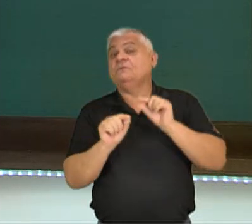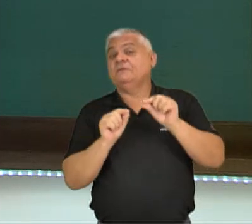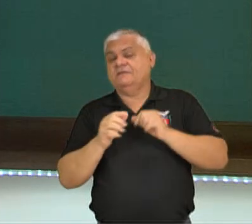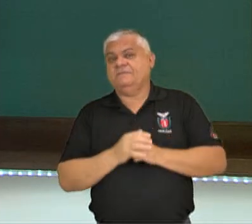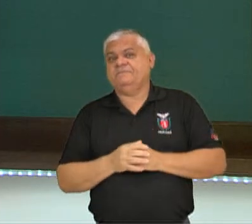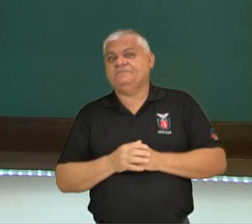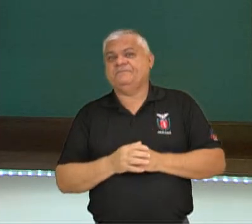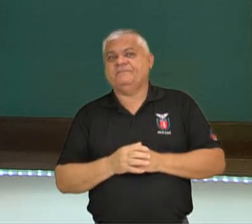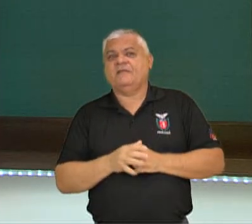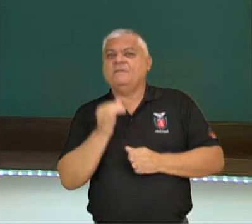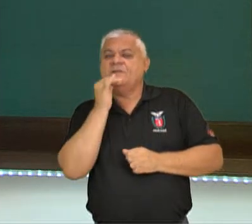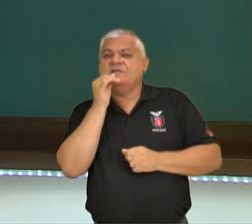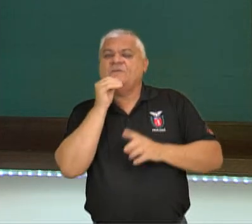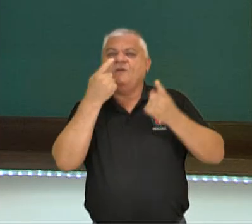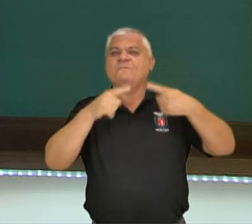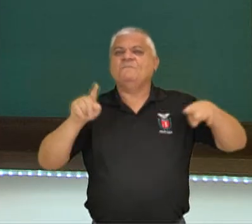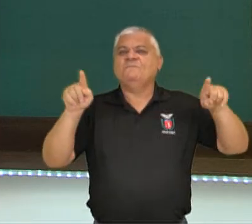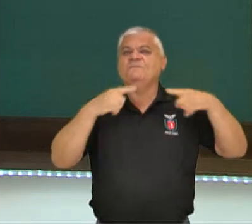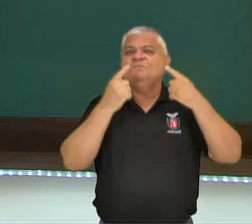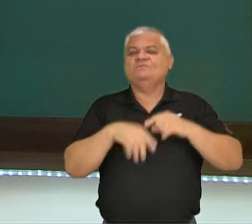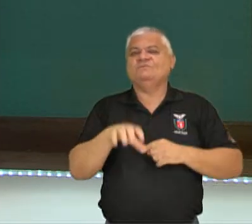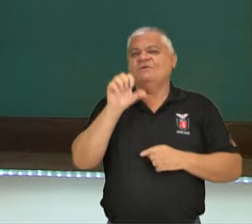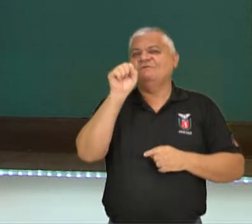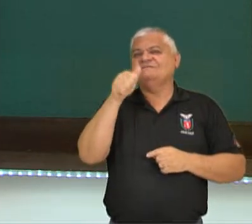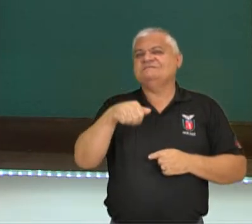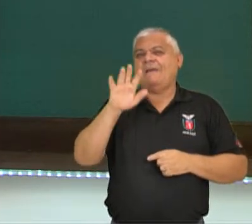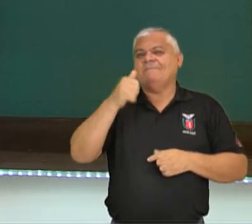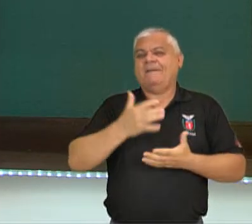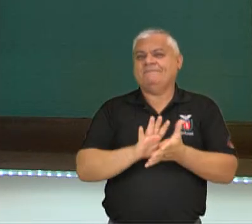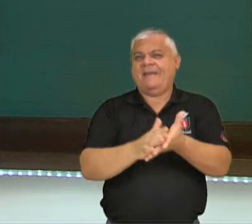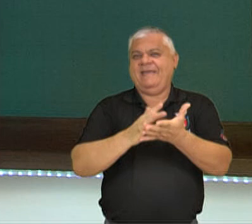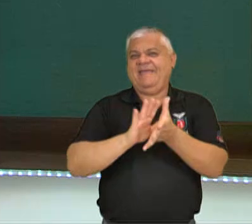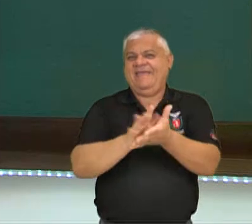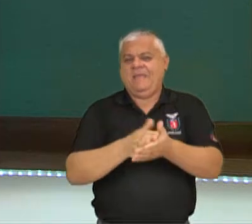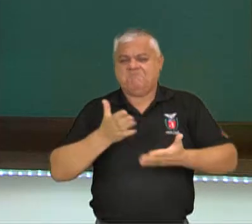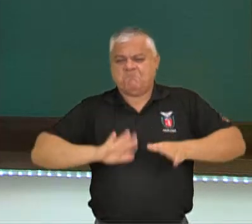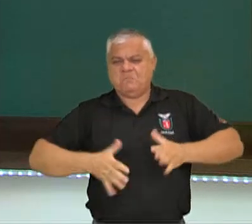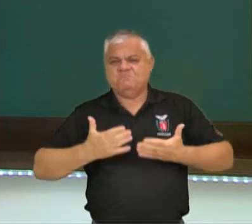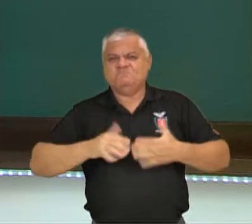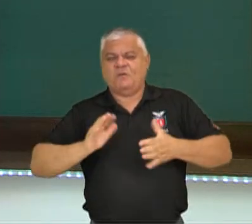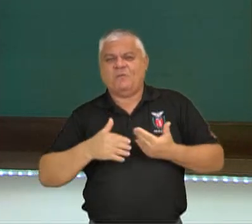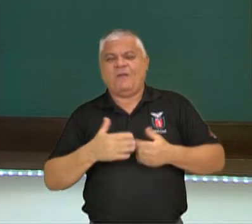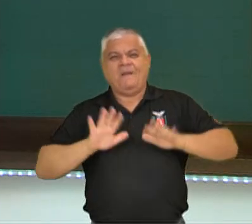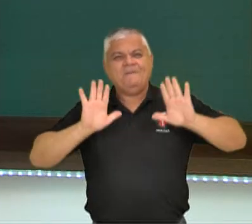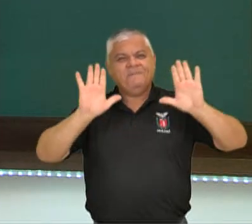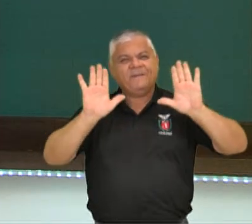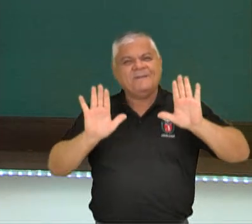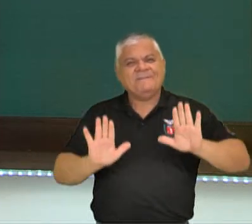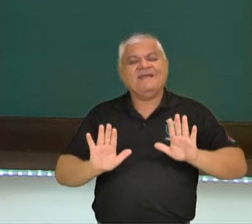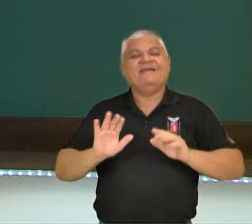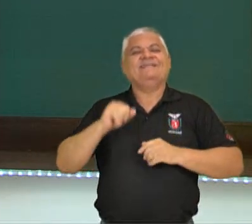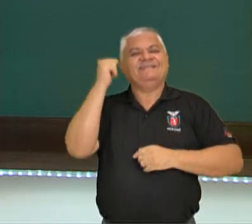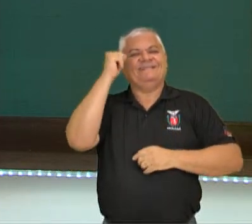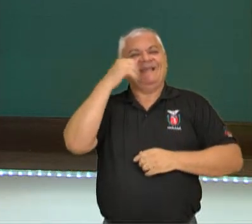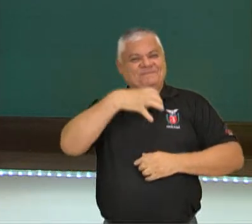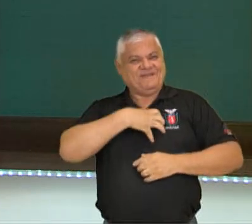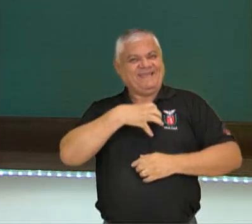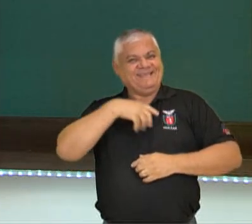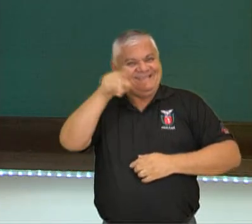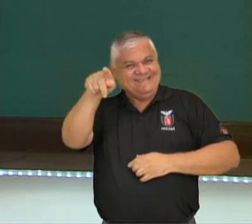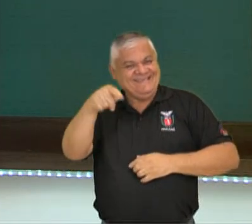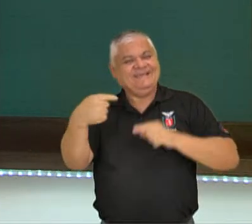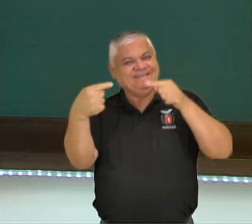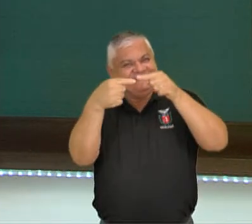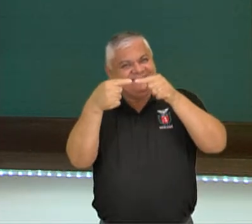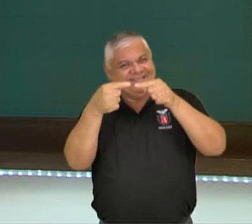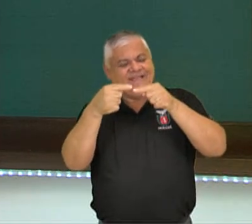em ritmos, né? Em músicas como o samba, o axé music e a capoeira, né? O atabaque